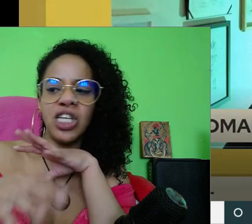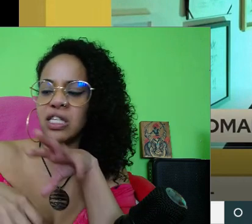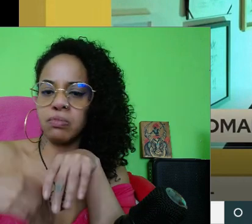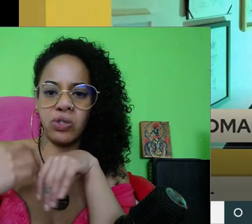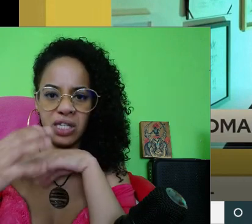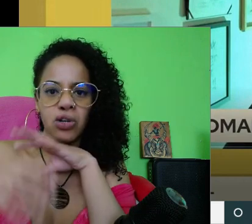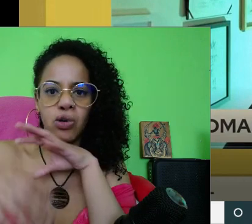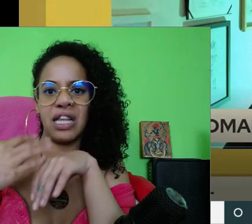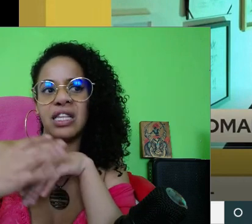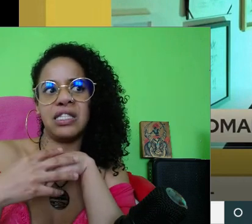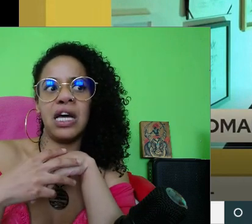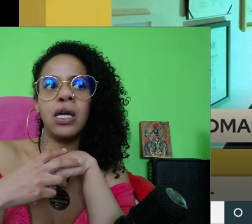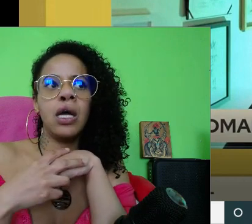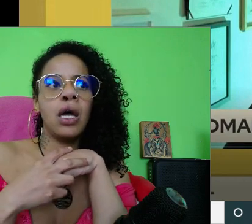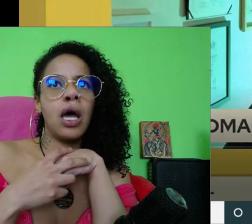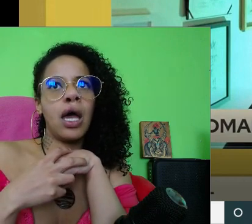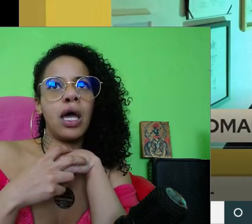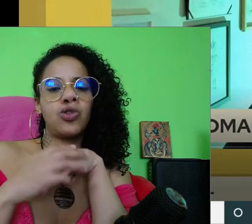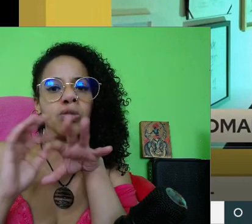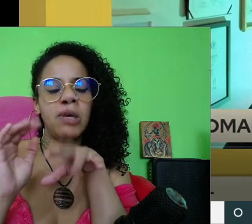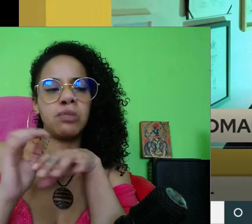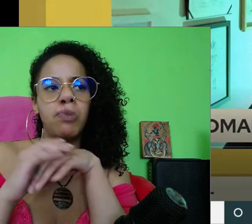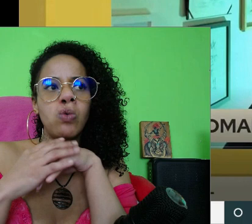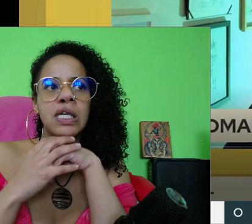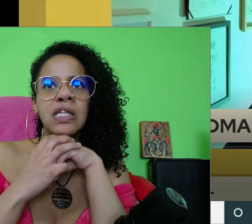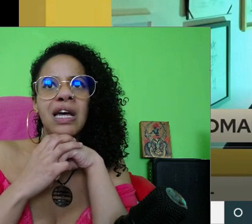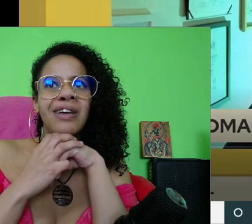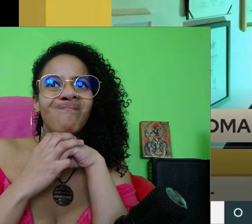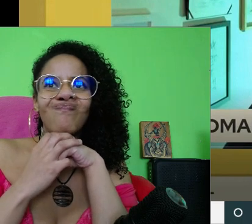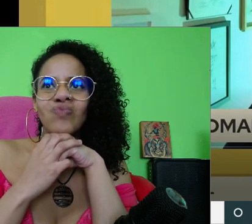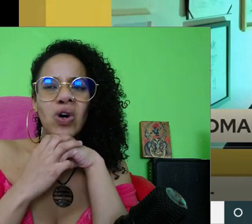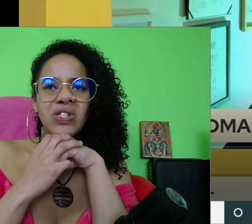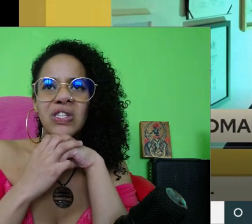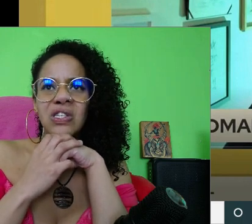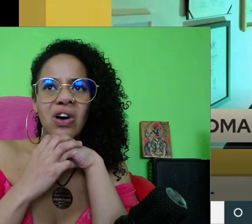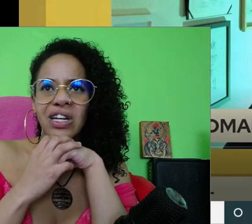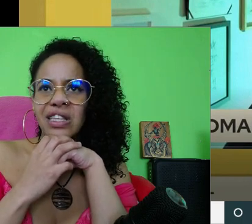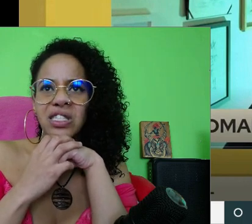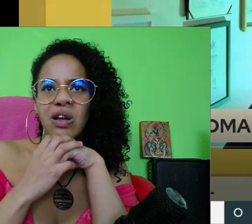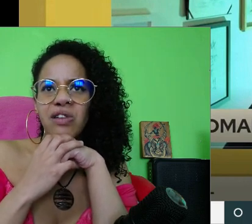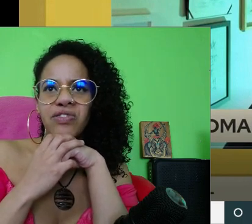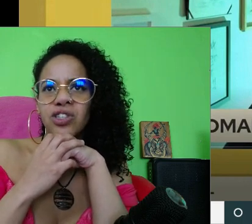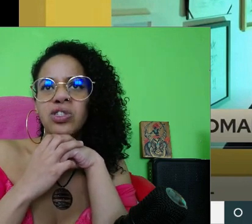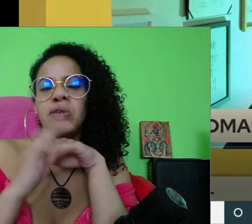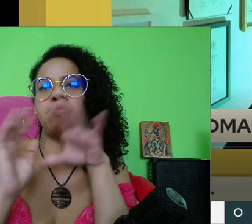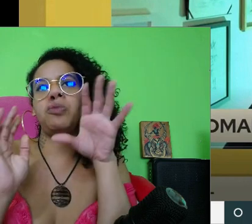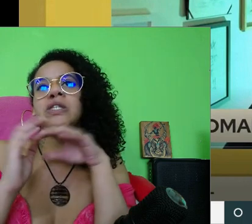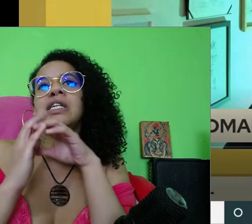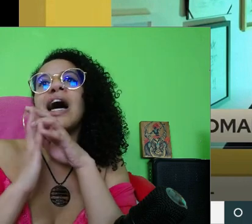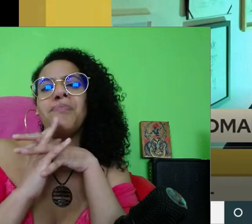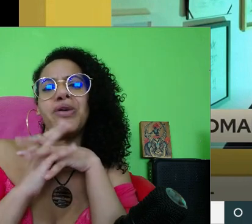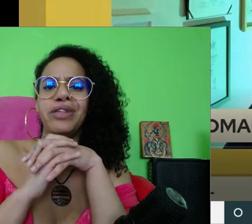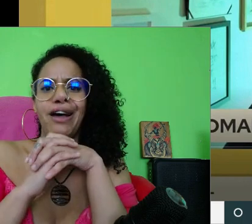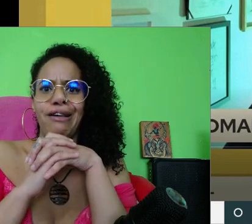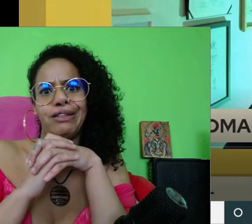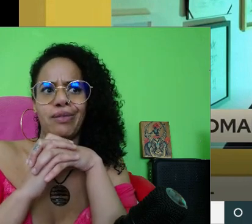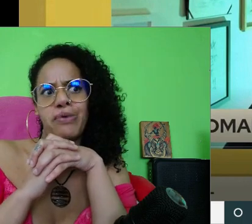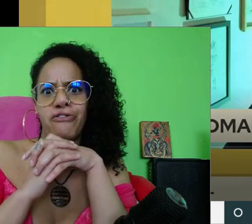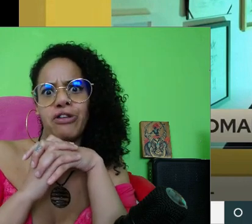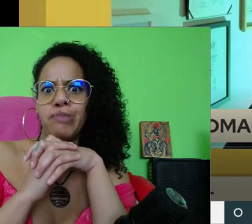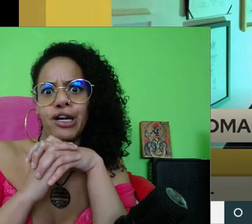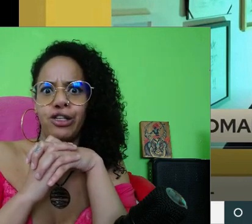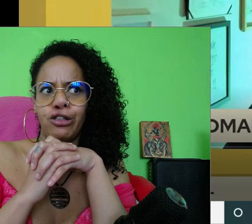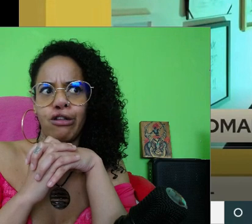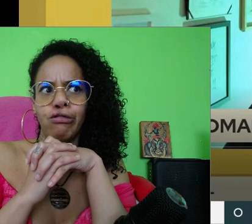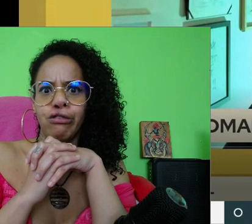cirocratismo cirocratas né é turmas boas Nossa Senhora desqualificando se tipo assim ai meu e daí